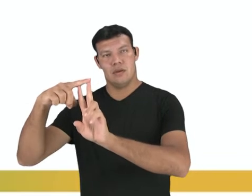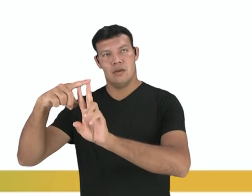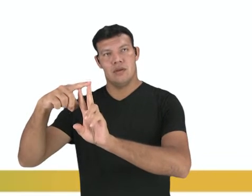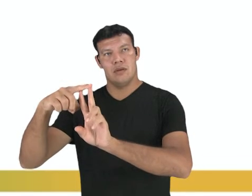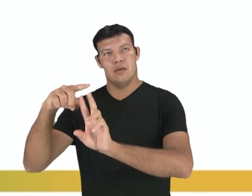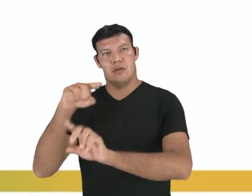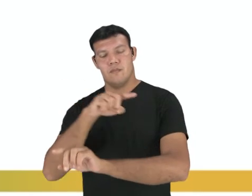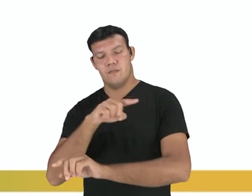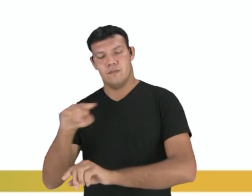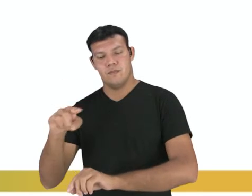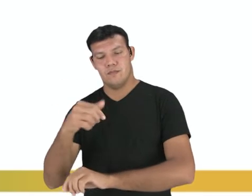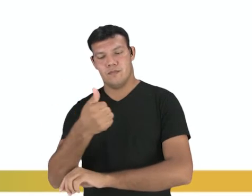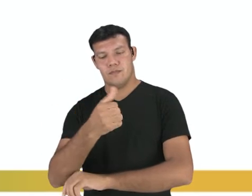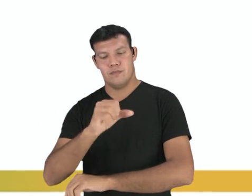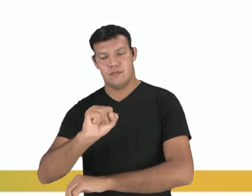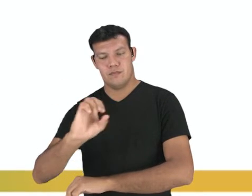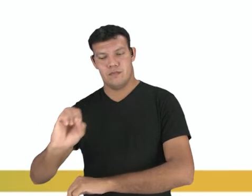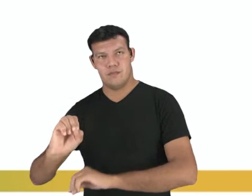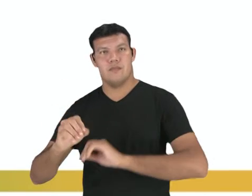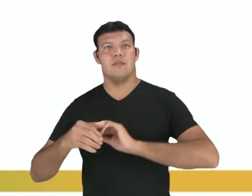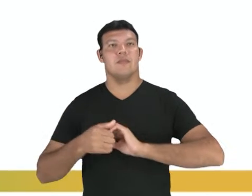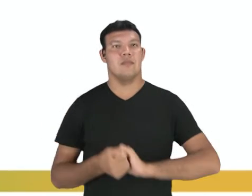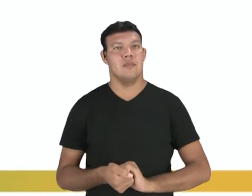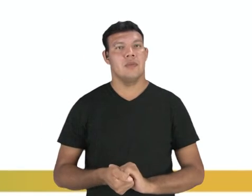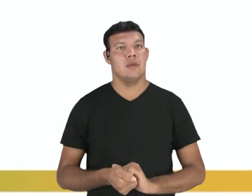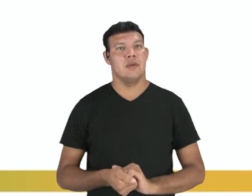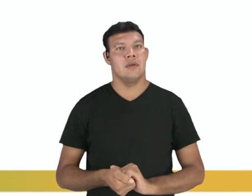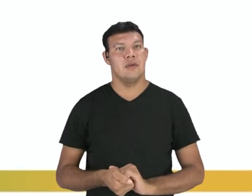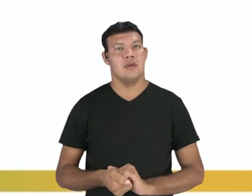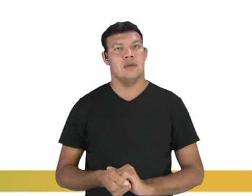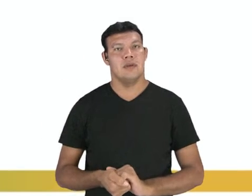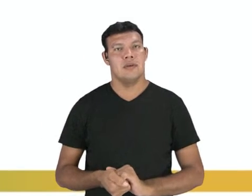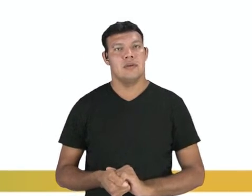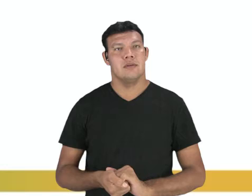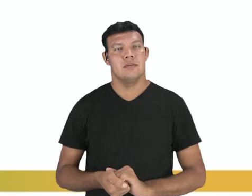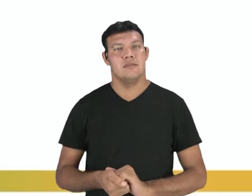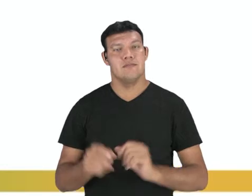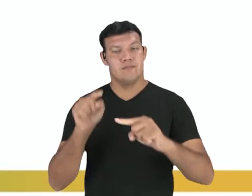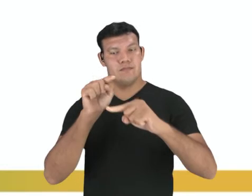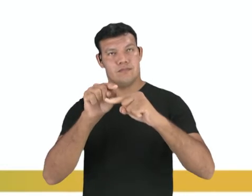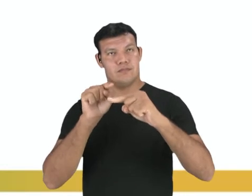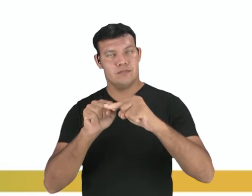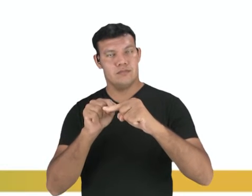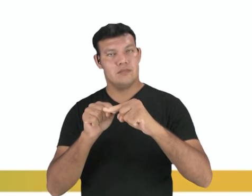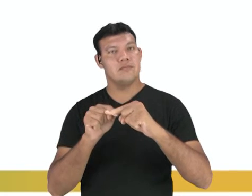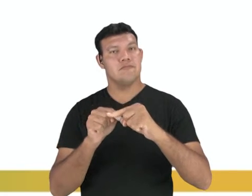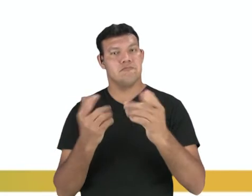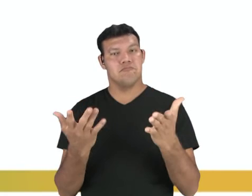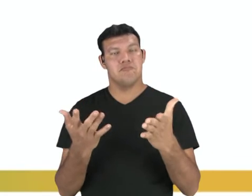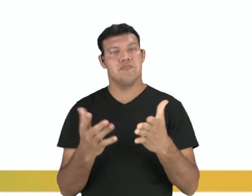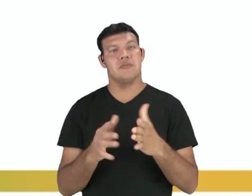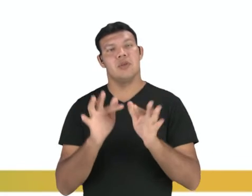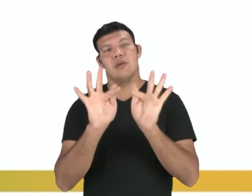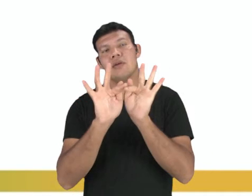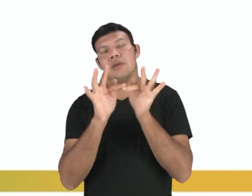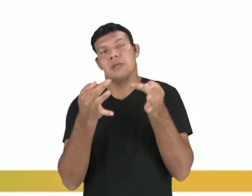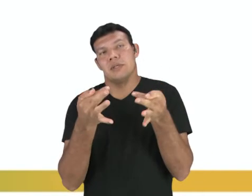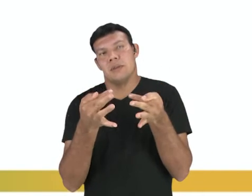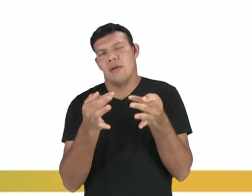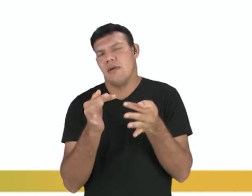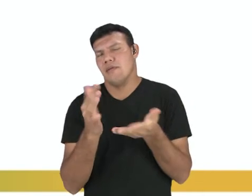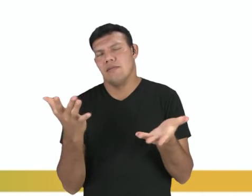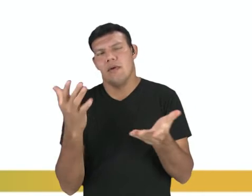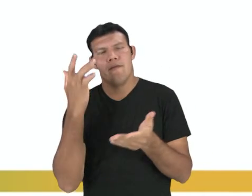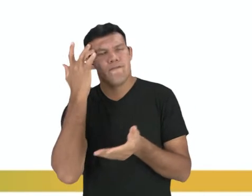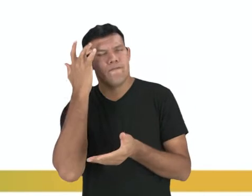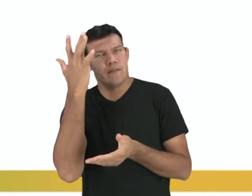sobre 180 e como aí a gente não a divisão a gente pode fazer uma simplificação a gente simplifica